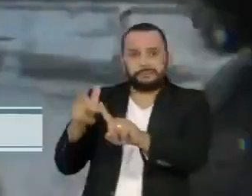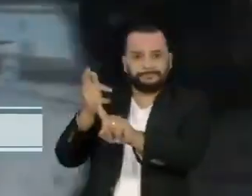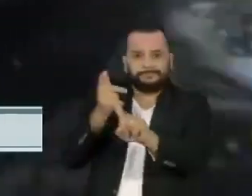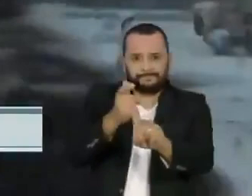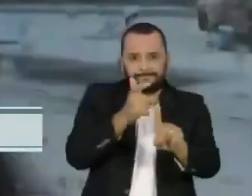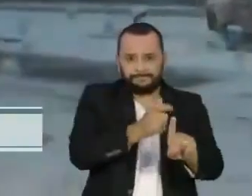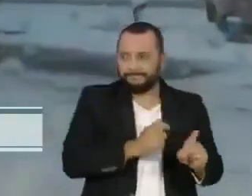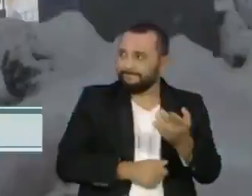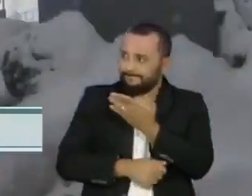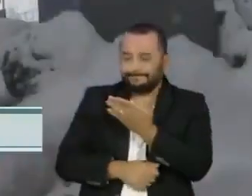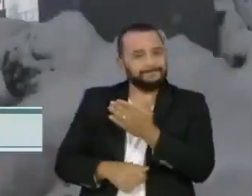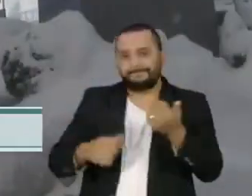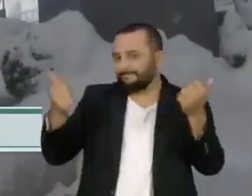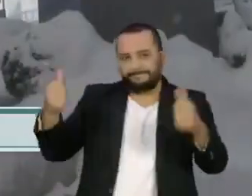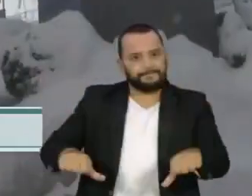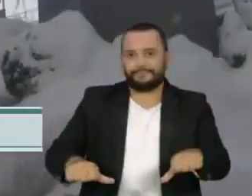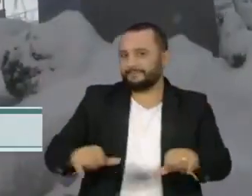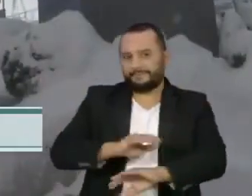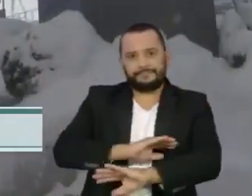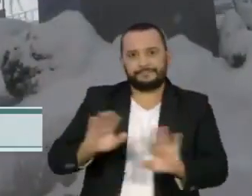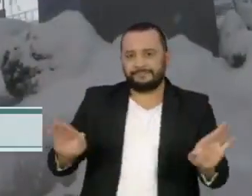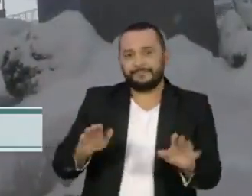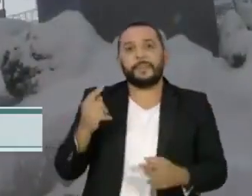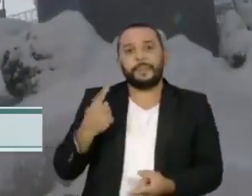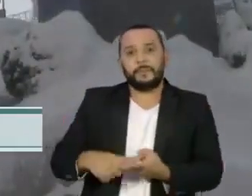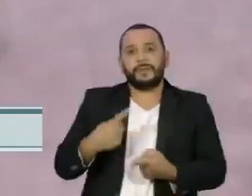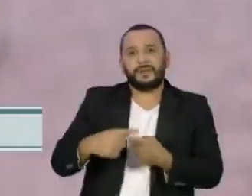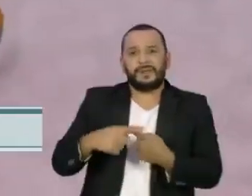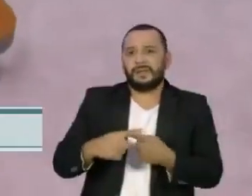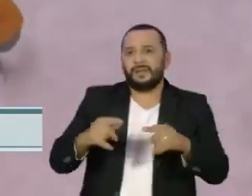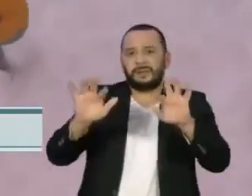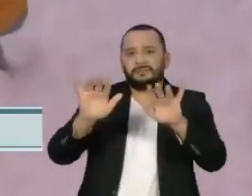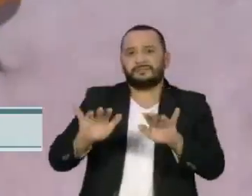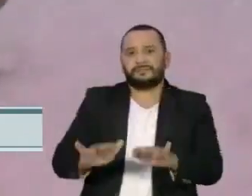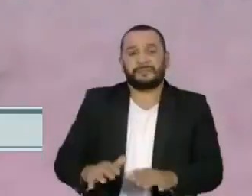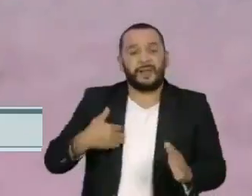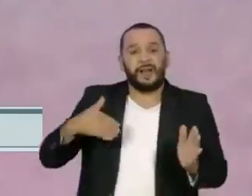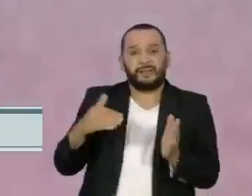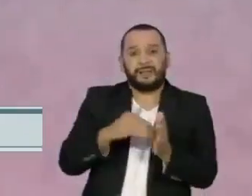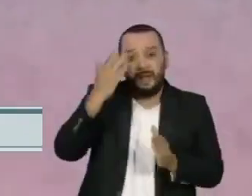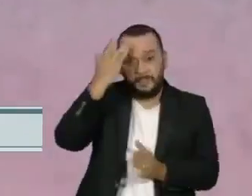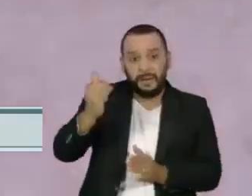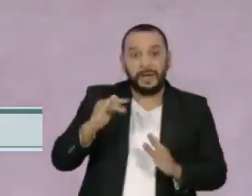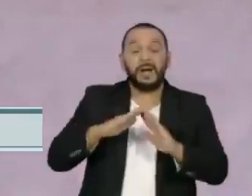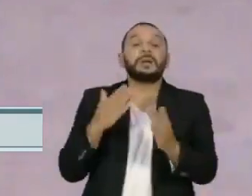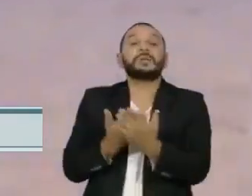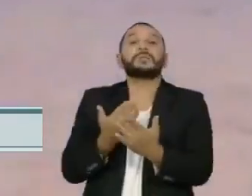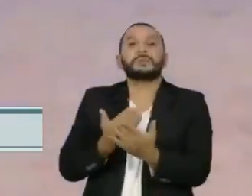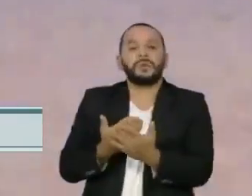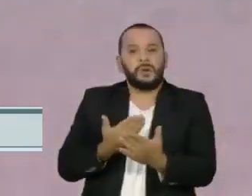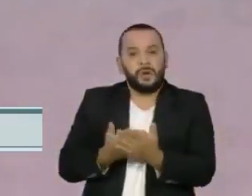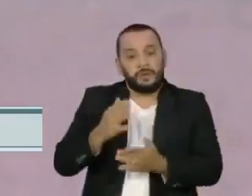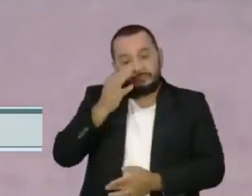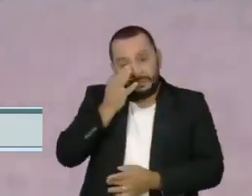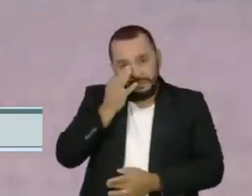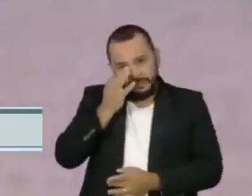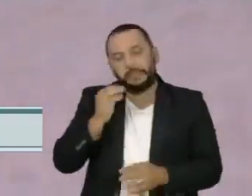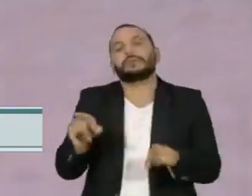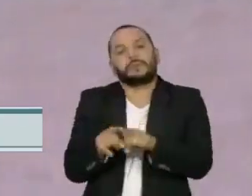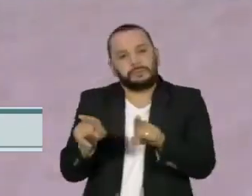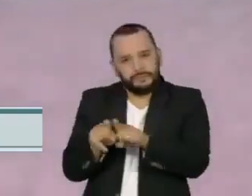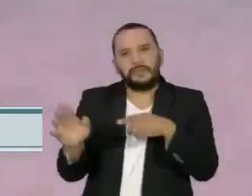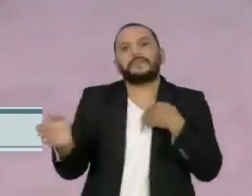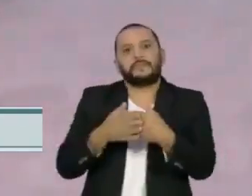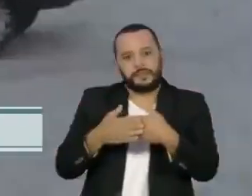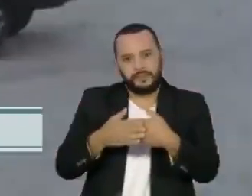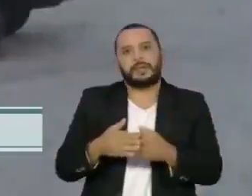região metropolitana da cidade foi adiada devido ao mau tempo. Pelo menos até amanhã, as escolas que oferecem aulas presenciais também